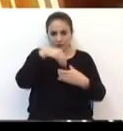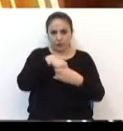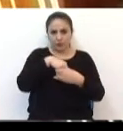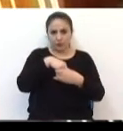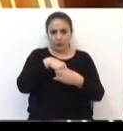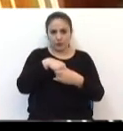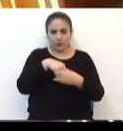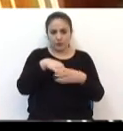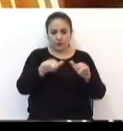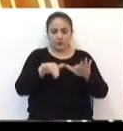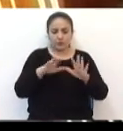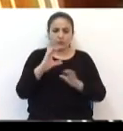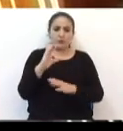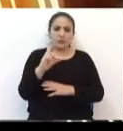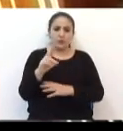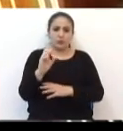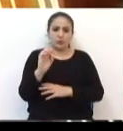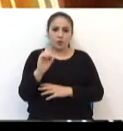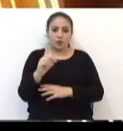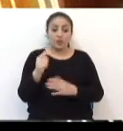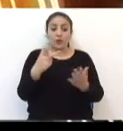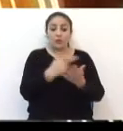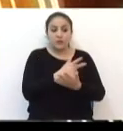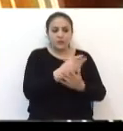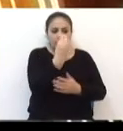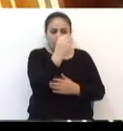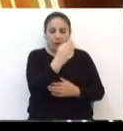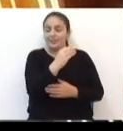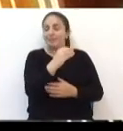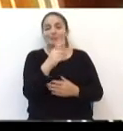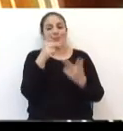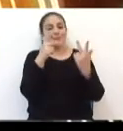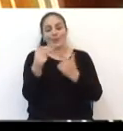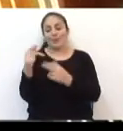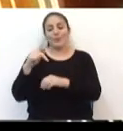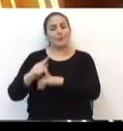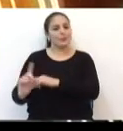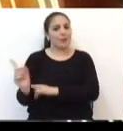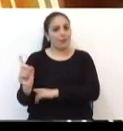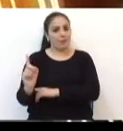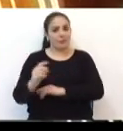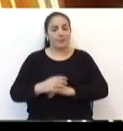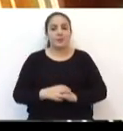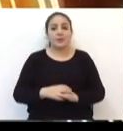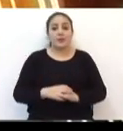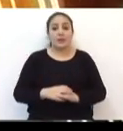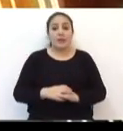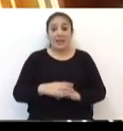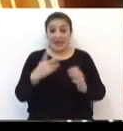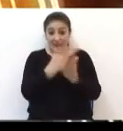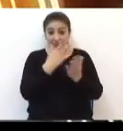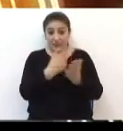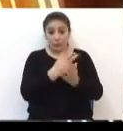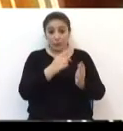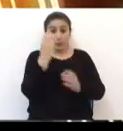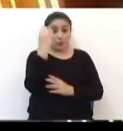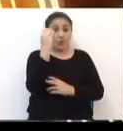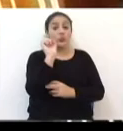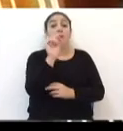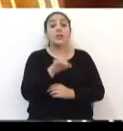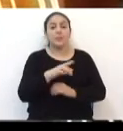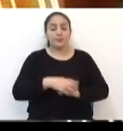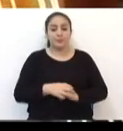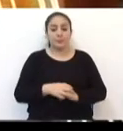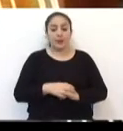lá em Porto Alegre, não aconteçam em Passo Fundo. Como o que, por exemplo? Uma das ilegalidades que acontece na audiência de custódia em Porto Alegre